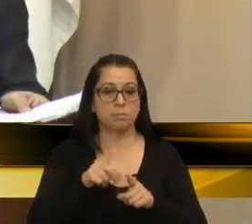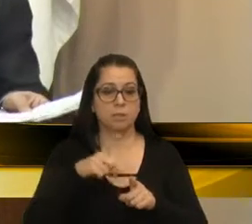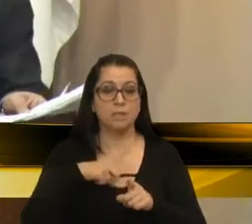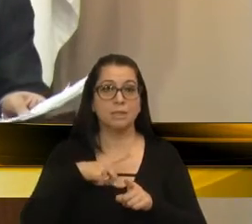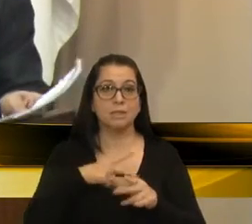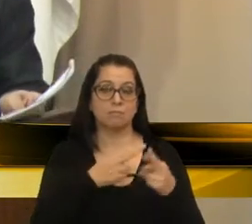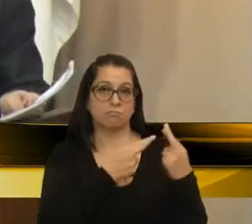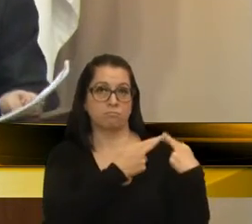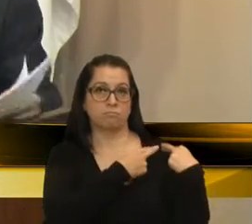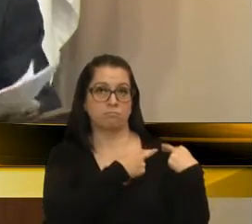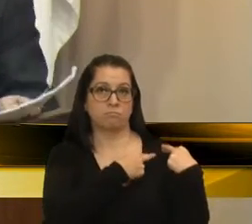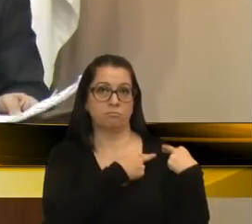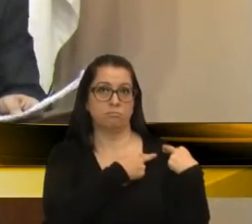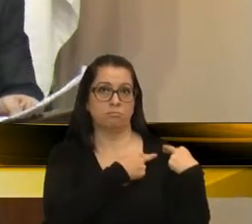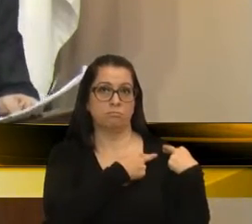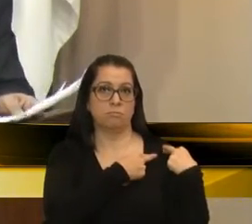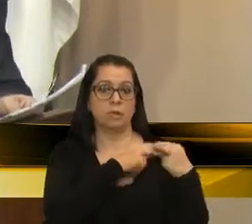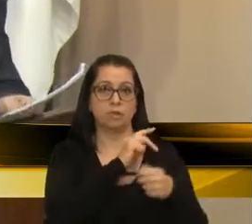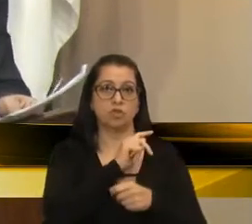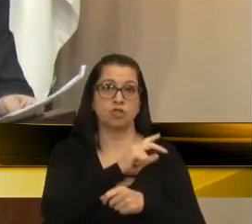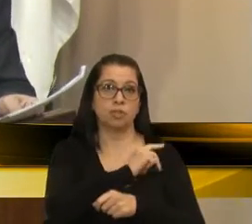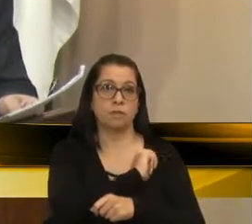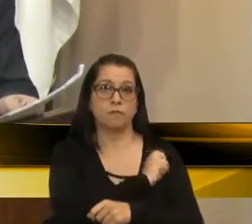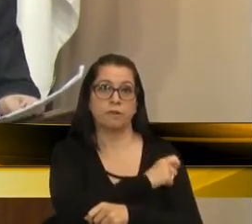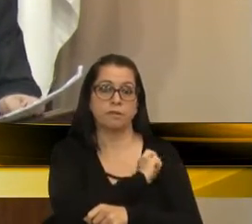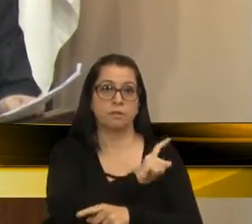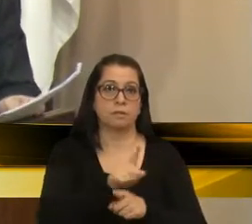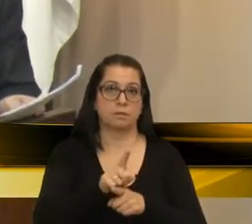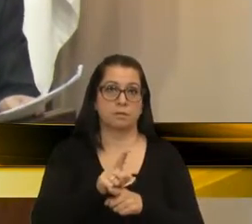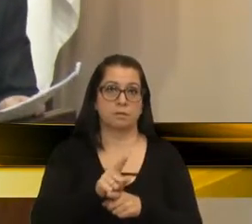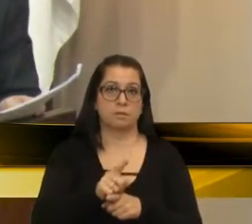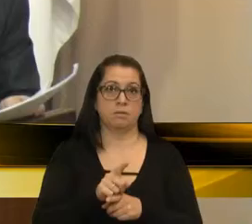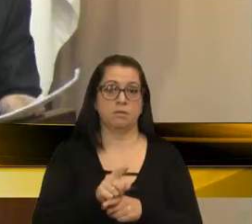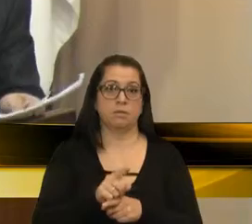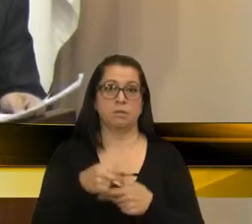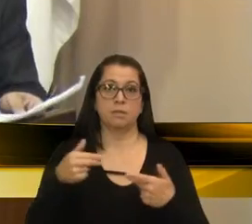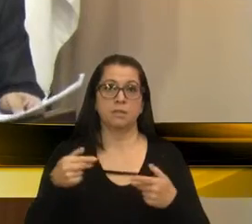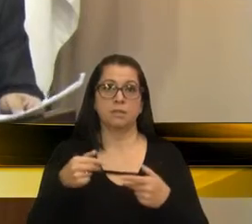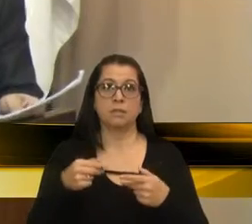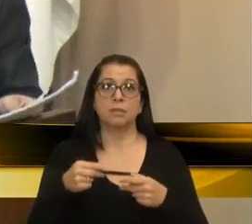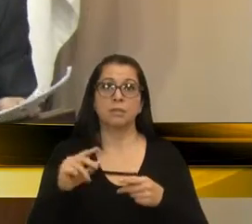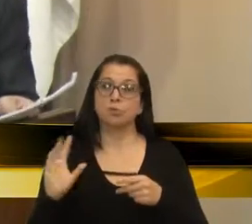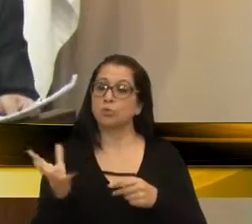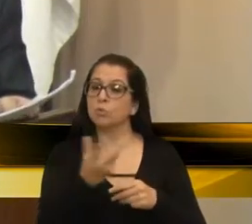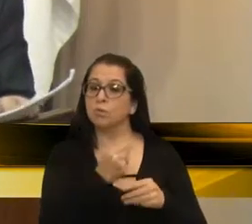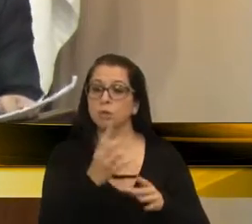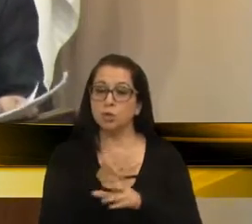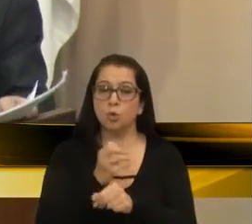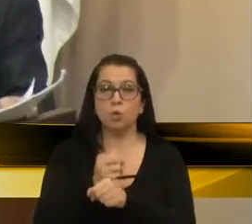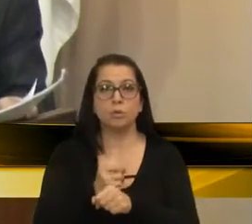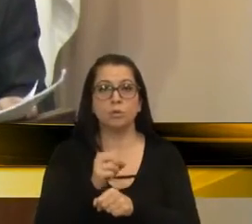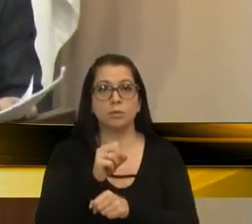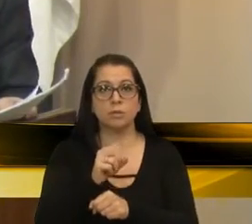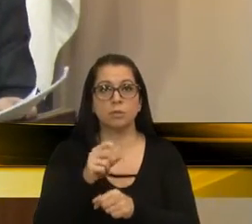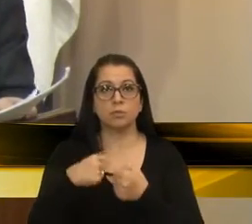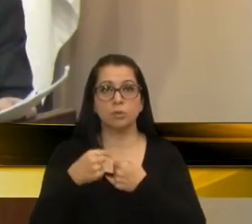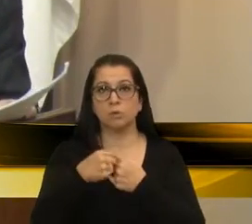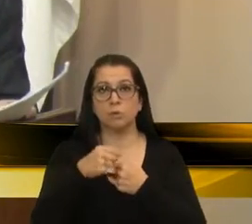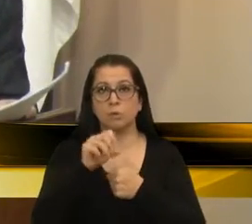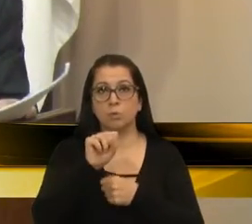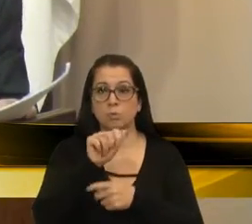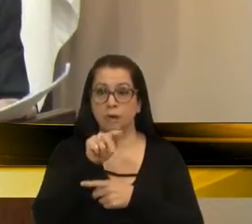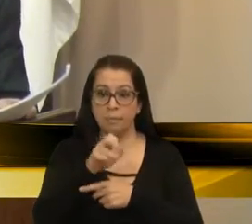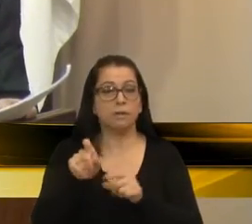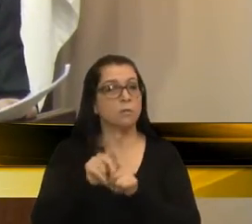a responsabilidade de fiscalizar, né, as contas do município, e o SAMAI não refoge a elas,